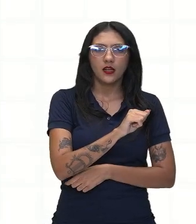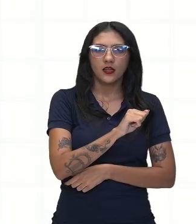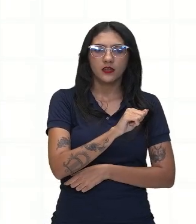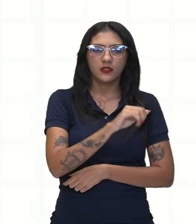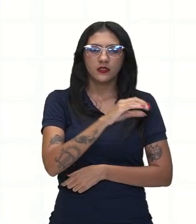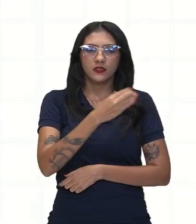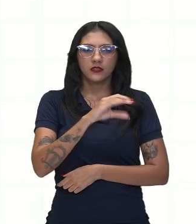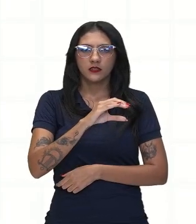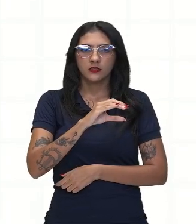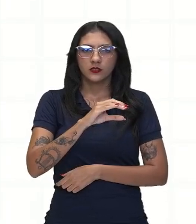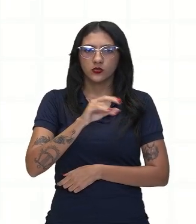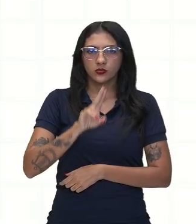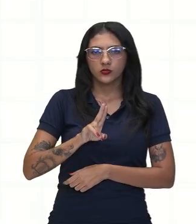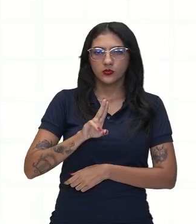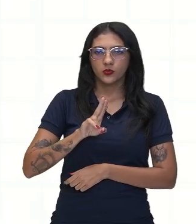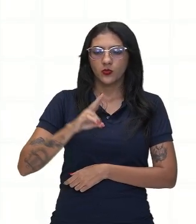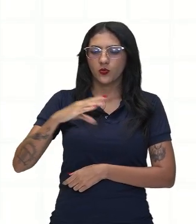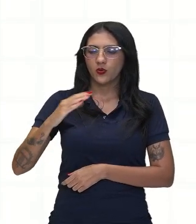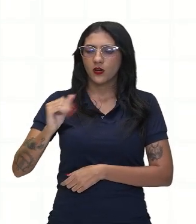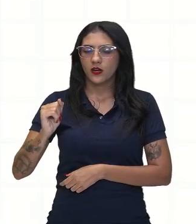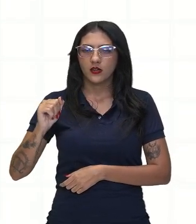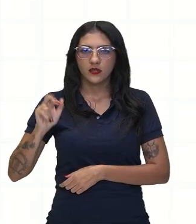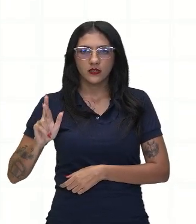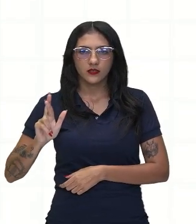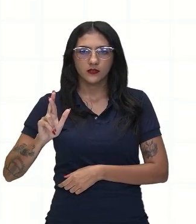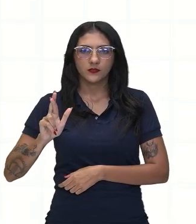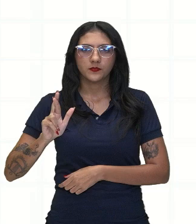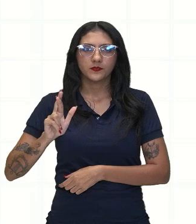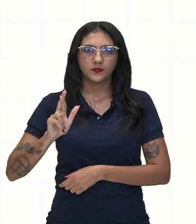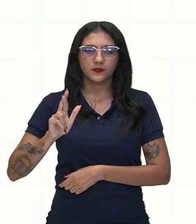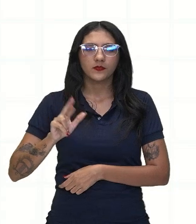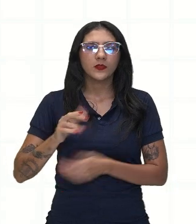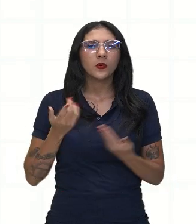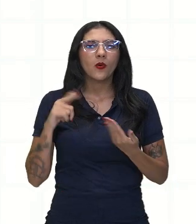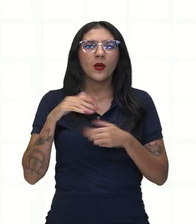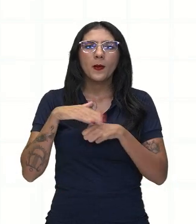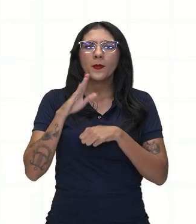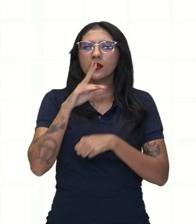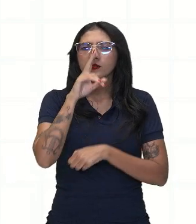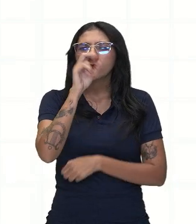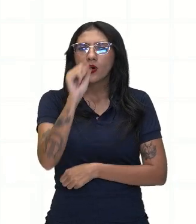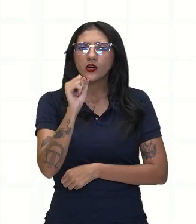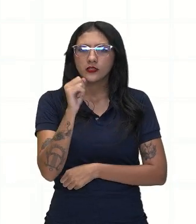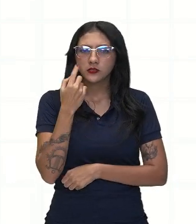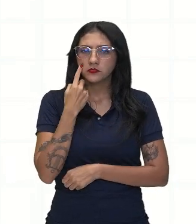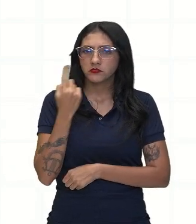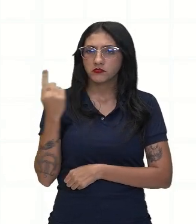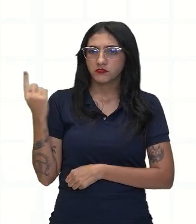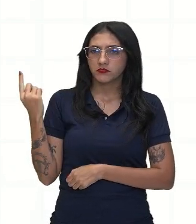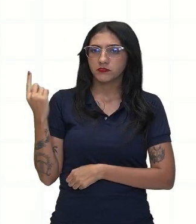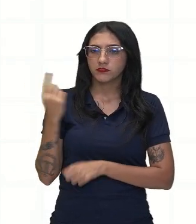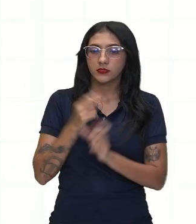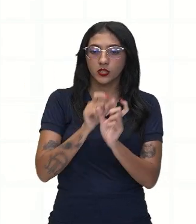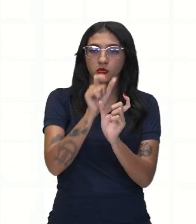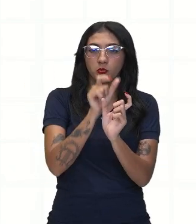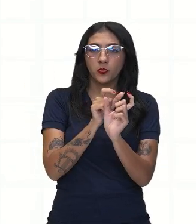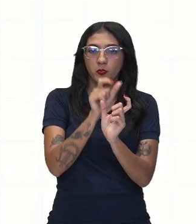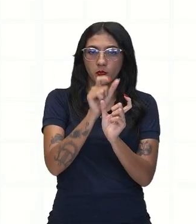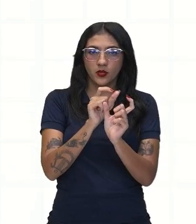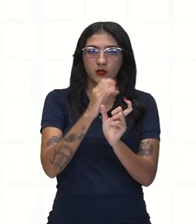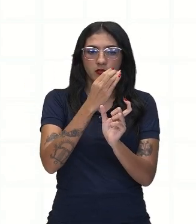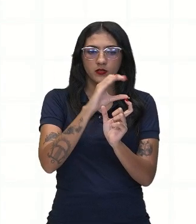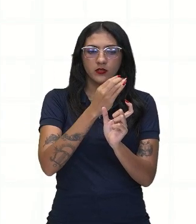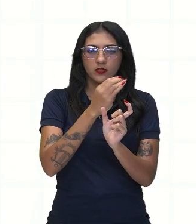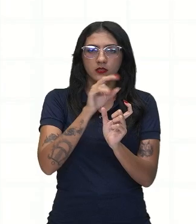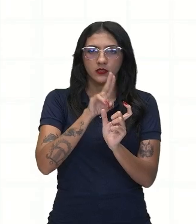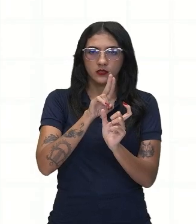Açúcar, né? Qual é a sílaba tônica? Su. Açúcar.